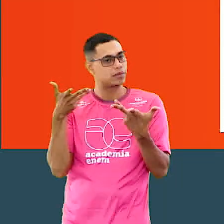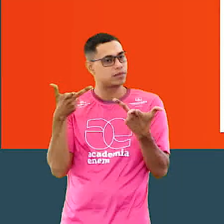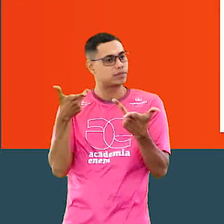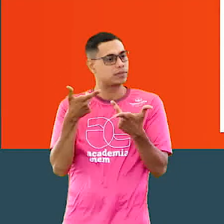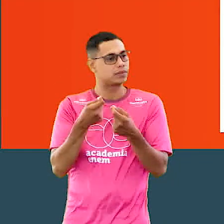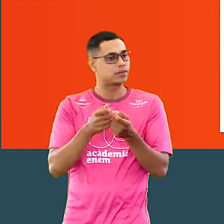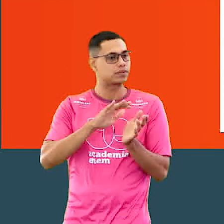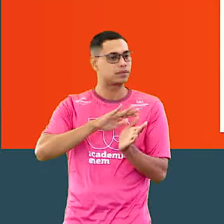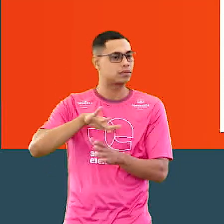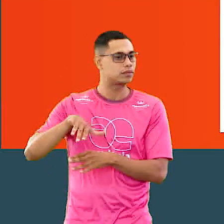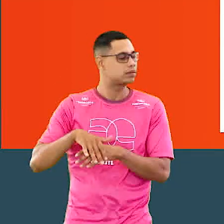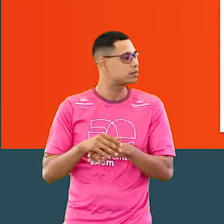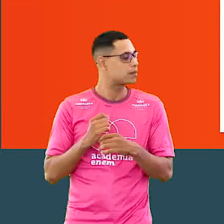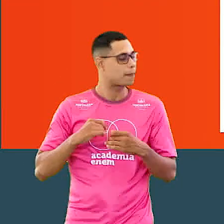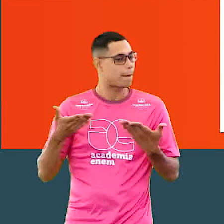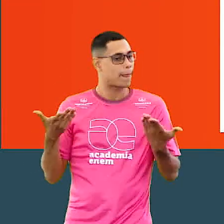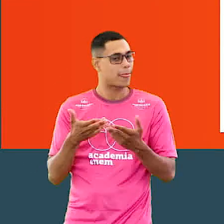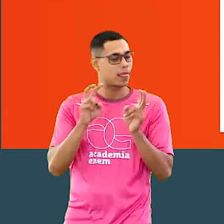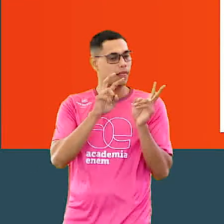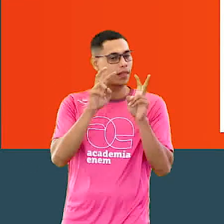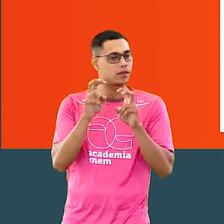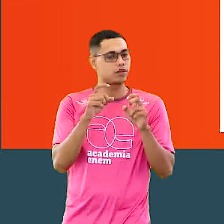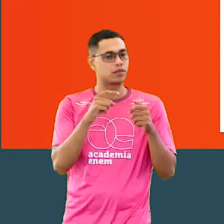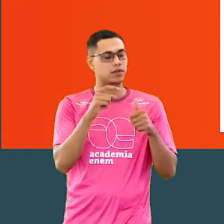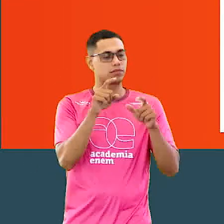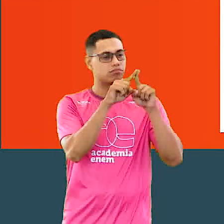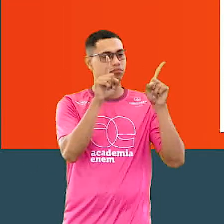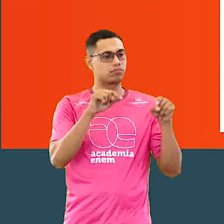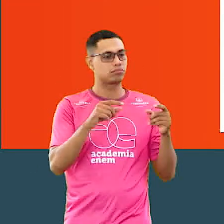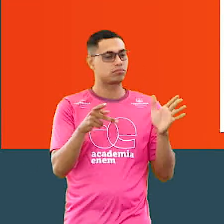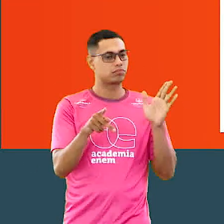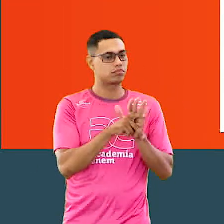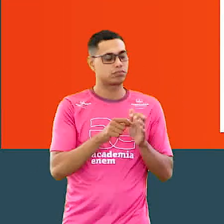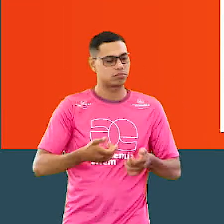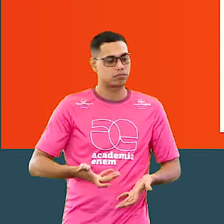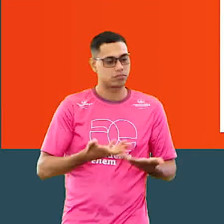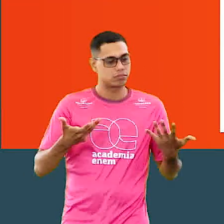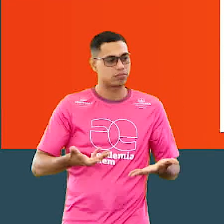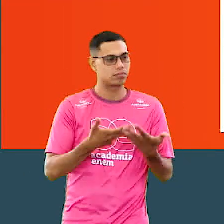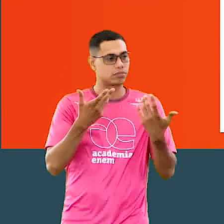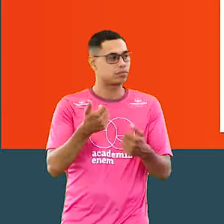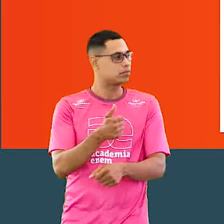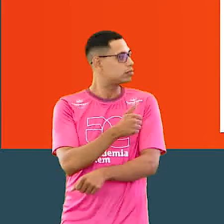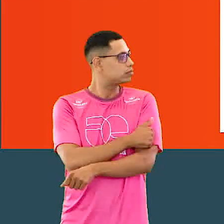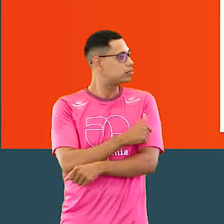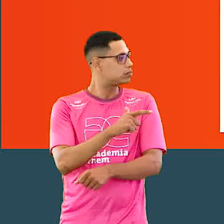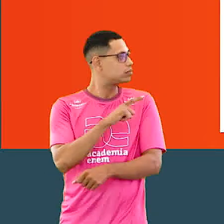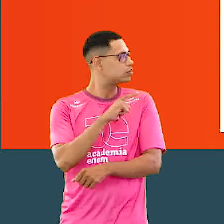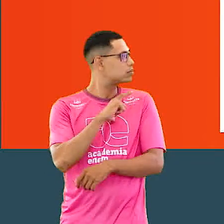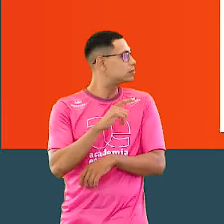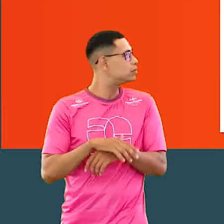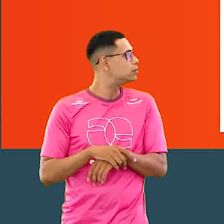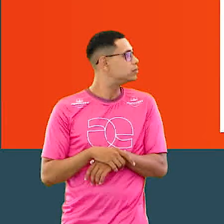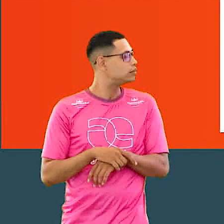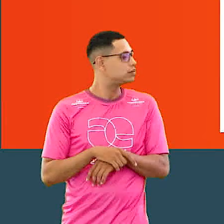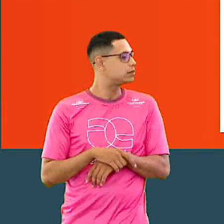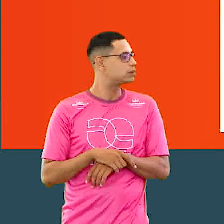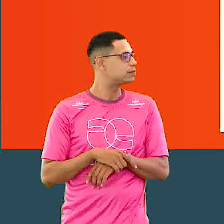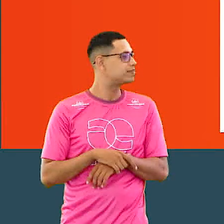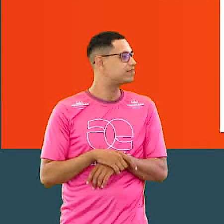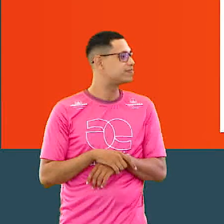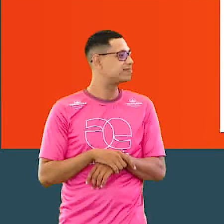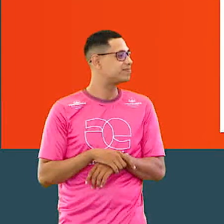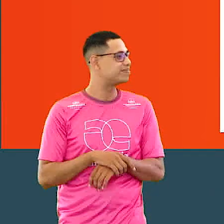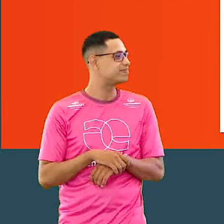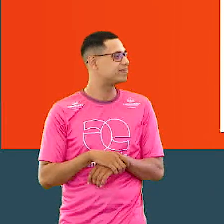Vamos lá, falar um pouquinho aqui sobre os programas e incentivos que existem. E aí, nesse momento, vou descer.